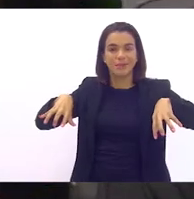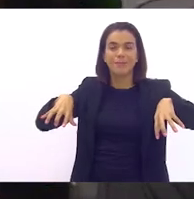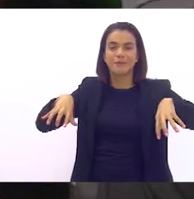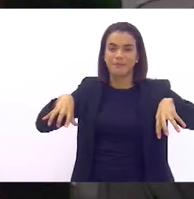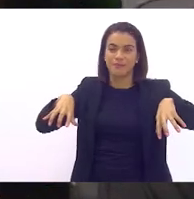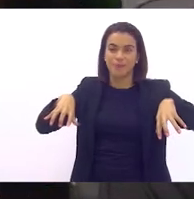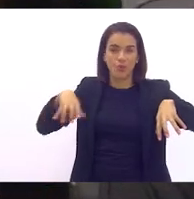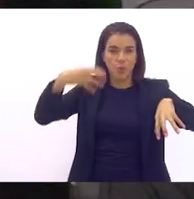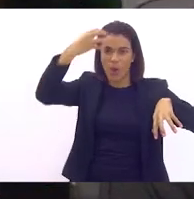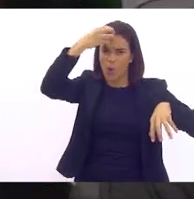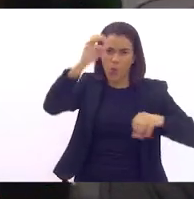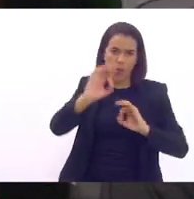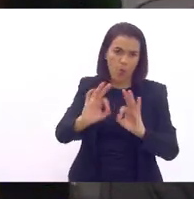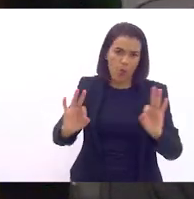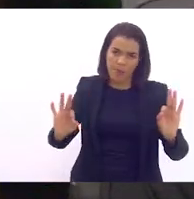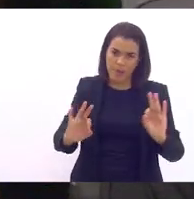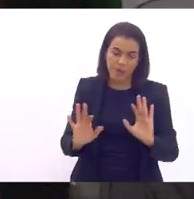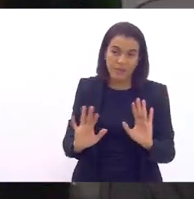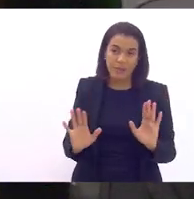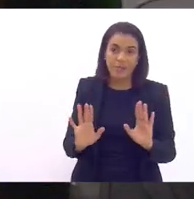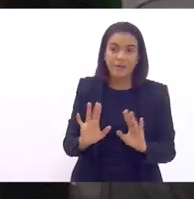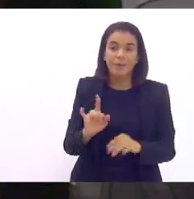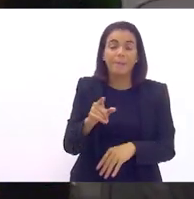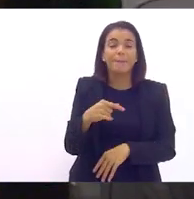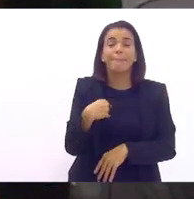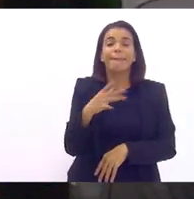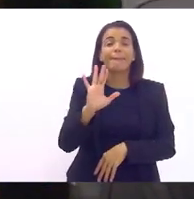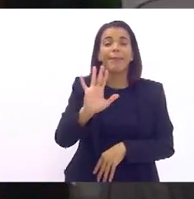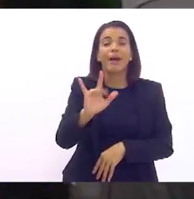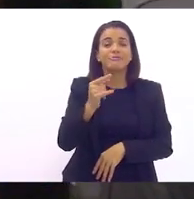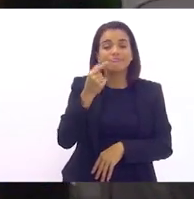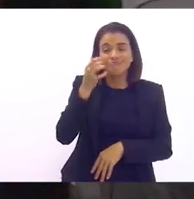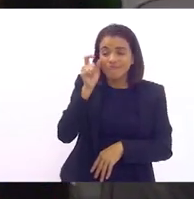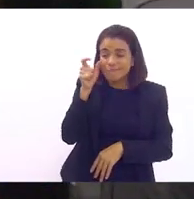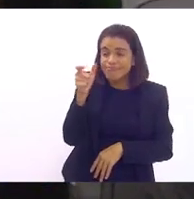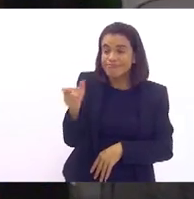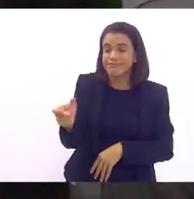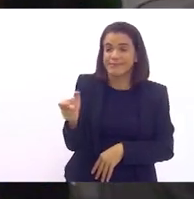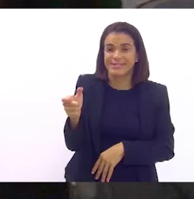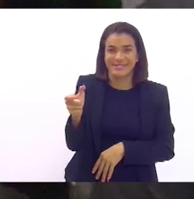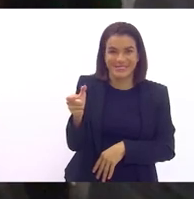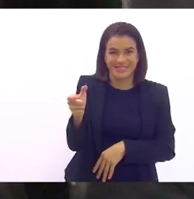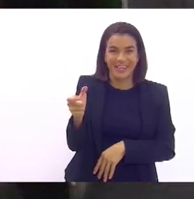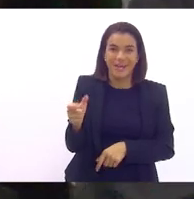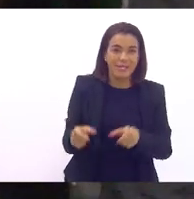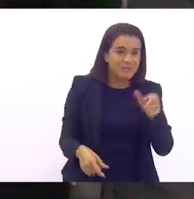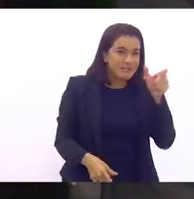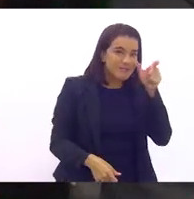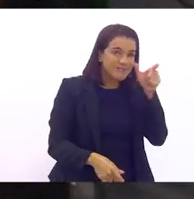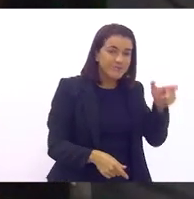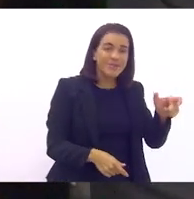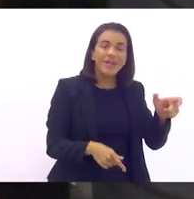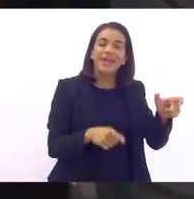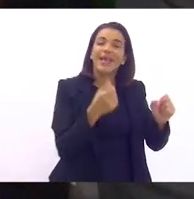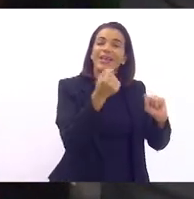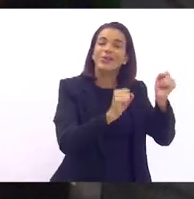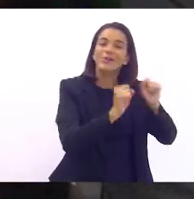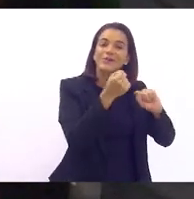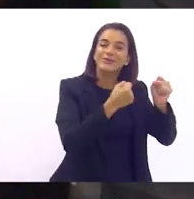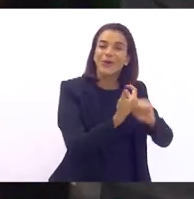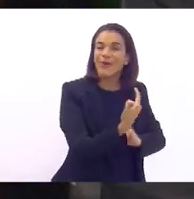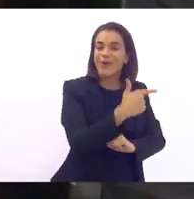não é culpa de ninguém é apenas que um um caminho foi eh traçado e a indústria que um outro